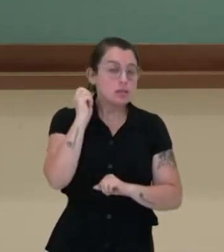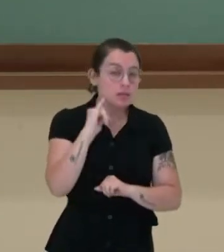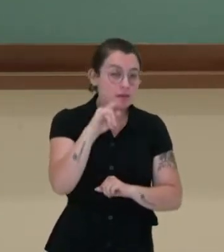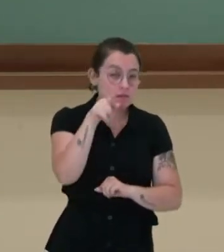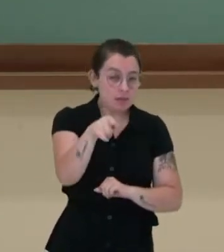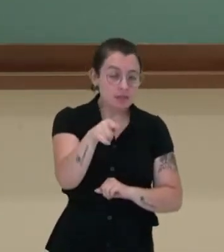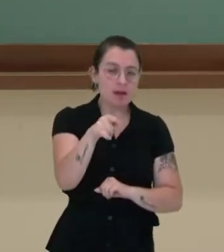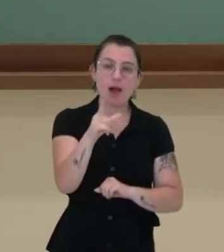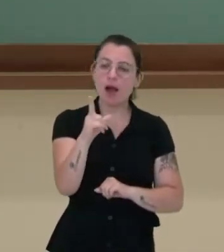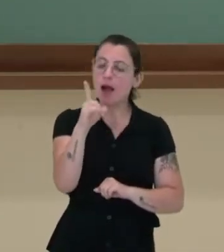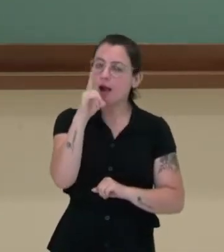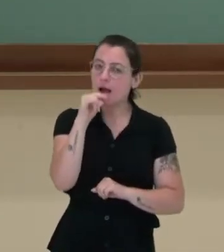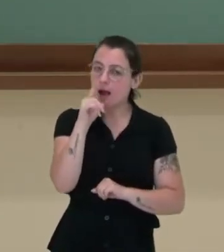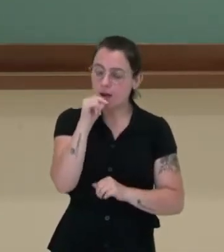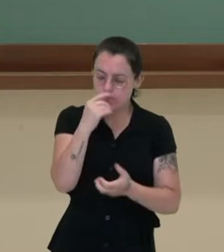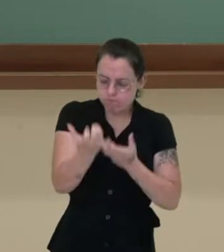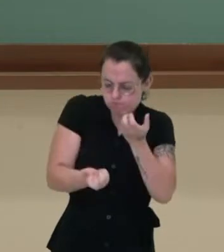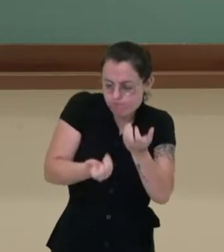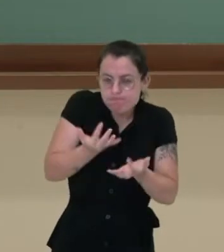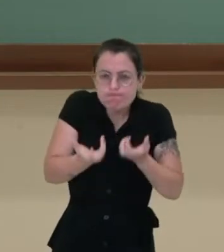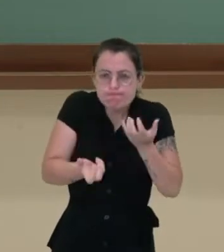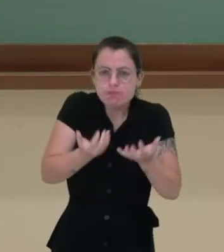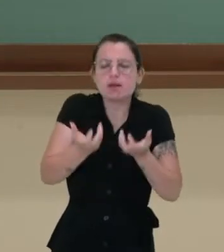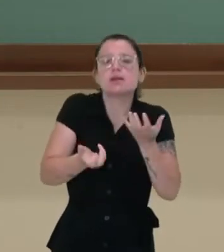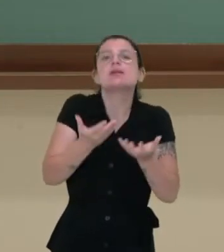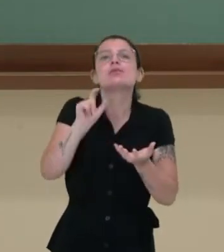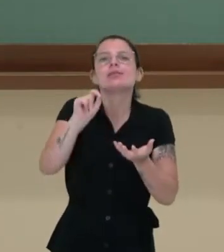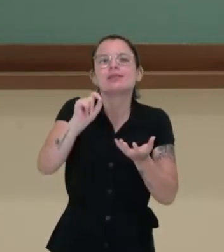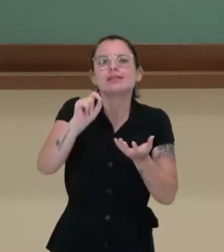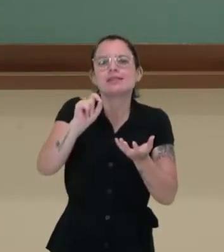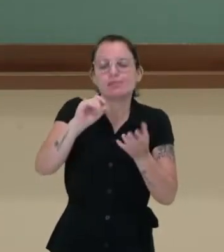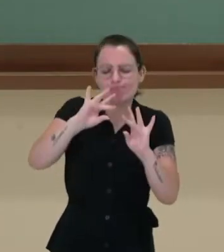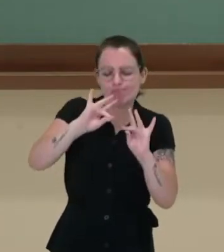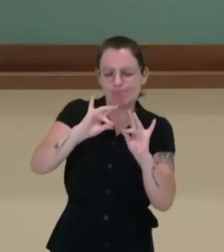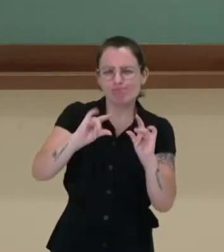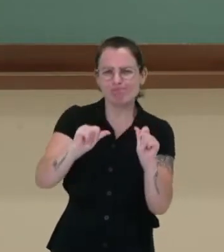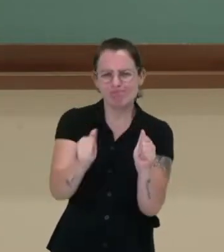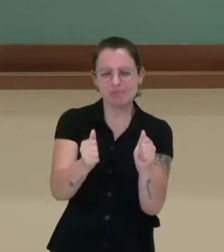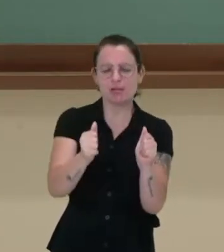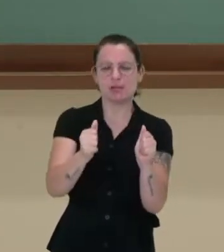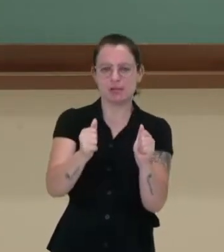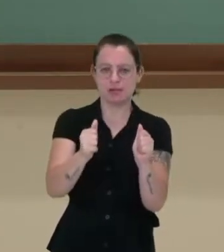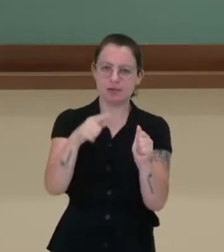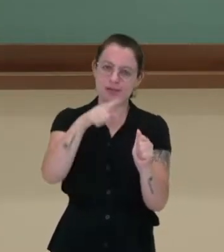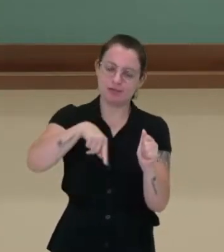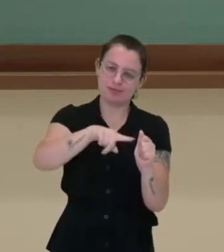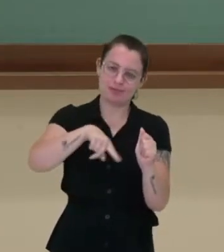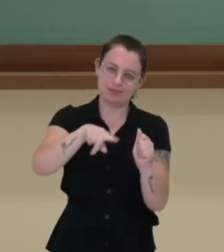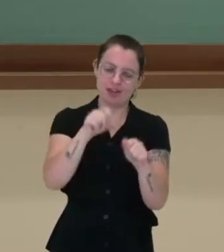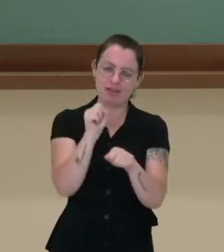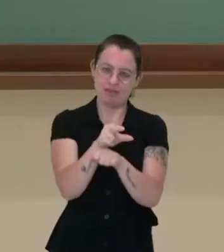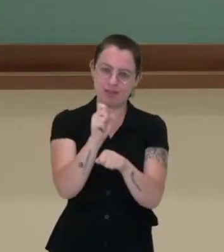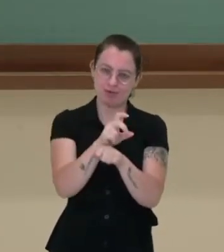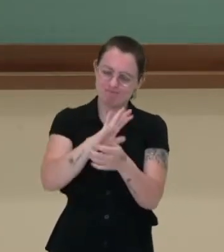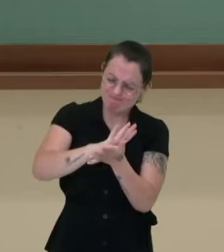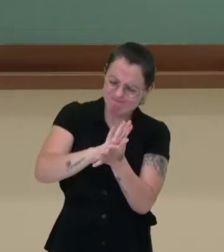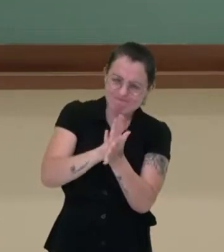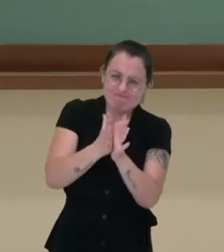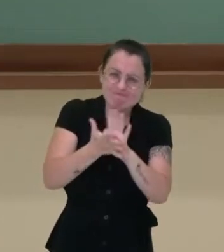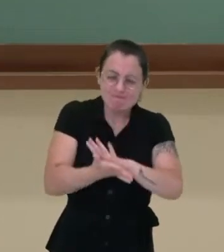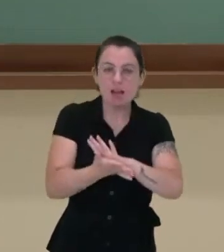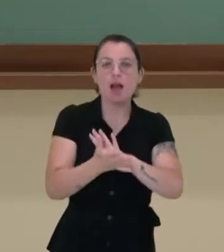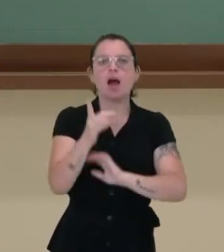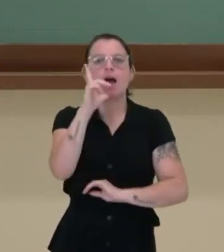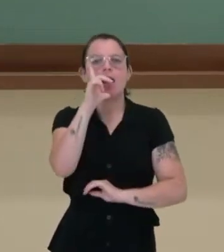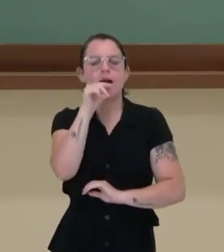essa água à fervura, você faz o quê? Você está matando esses micro-organismos e por isso essa